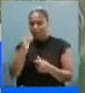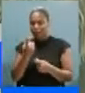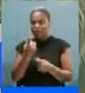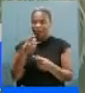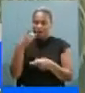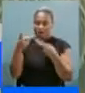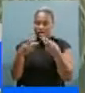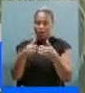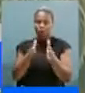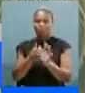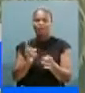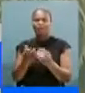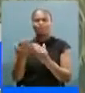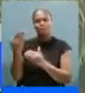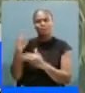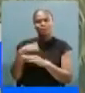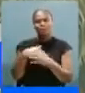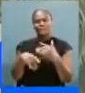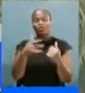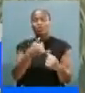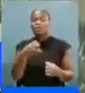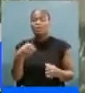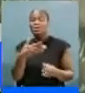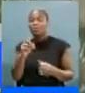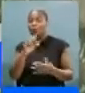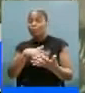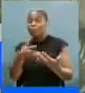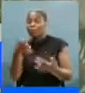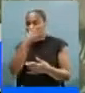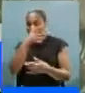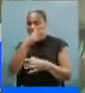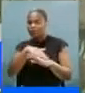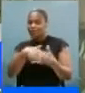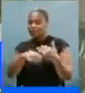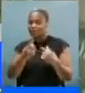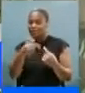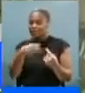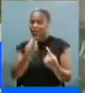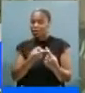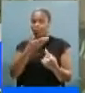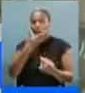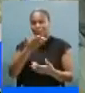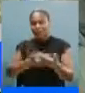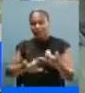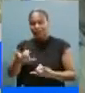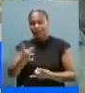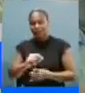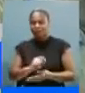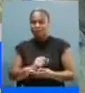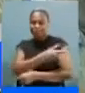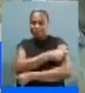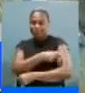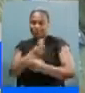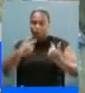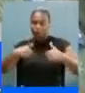passar em revista tudo o que foi feito em 2018, traçar os planos de atividades para este ano e trocar experiências. O porta-voz